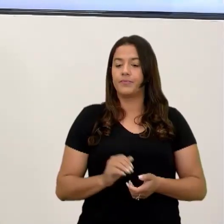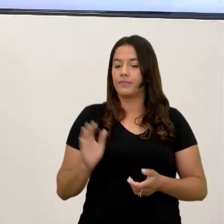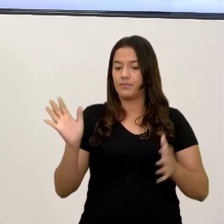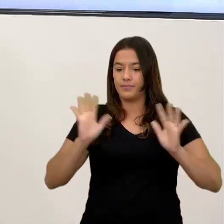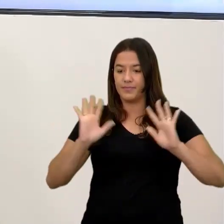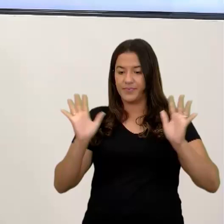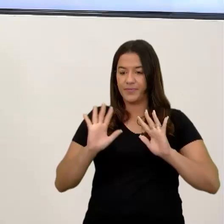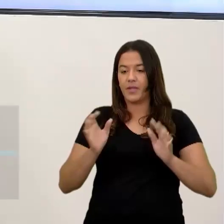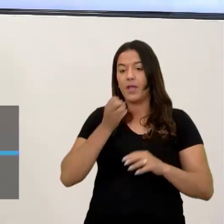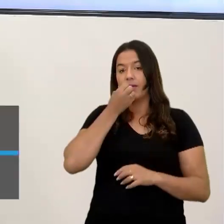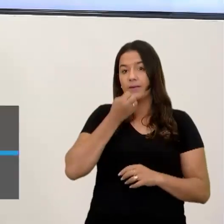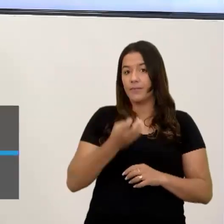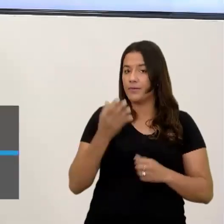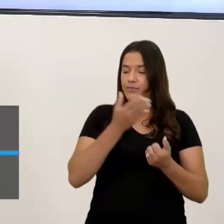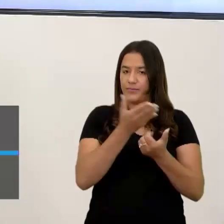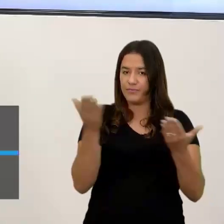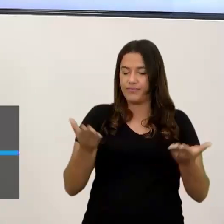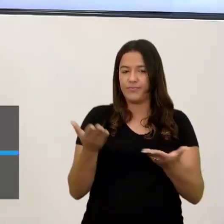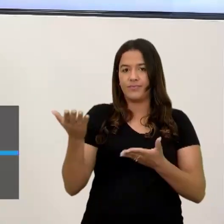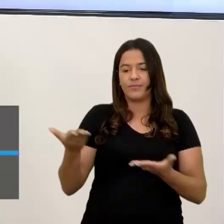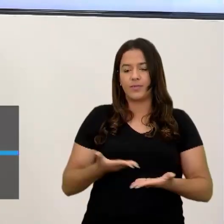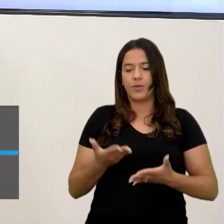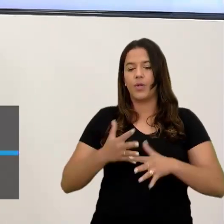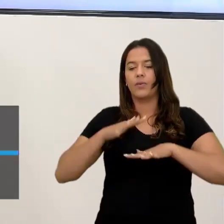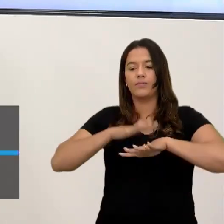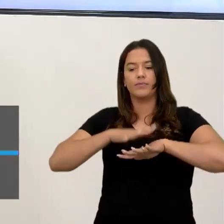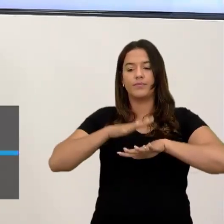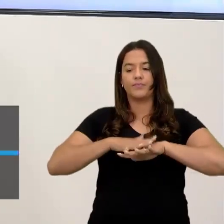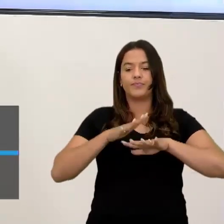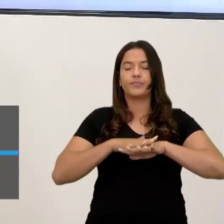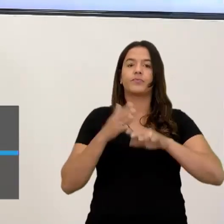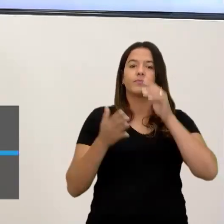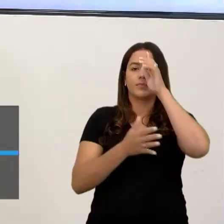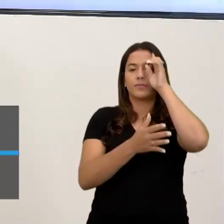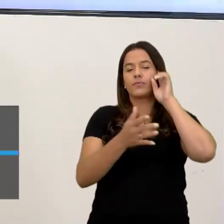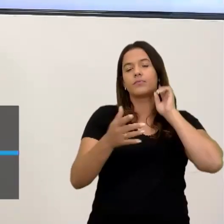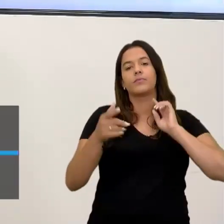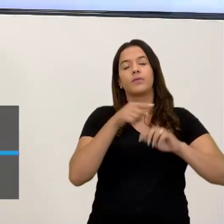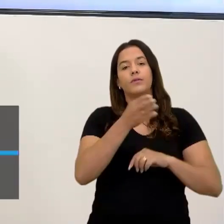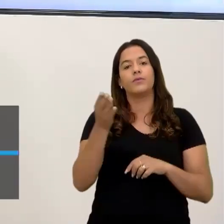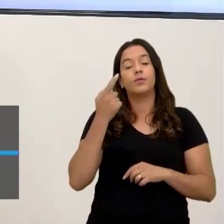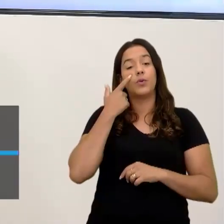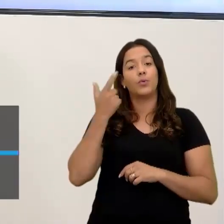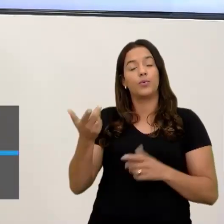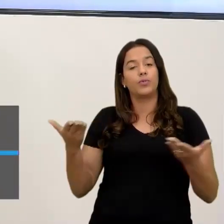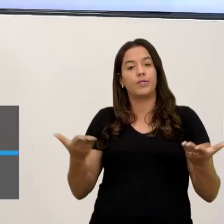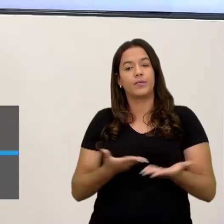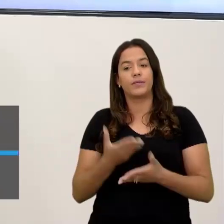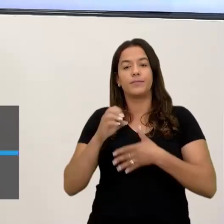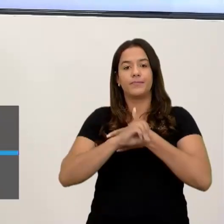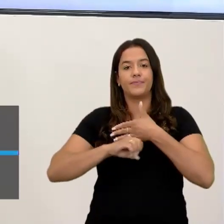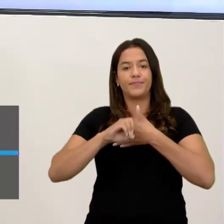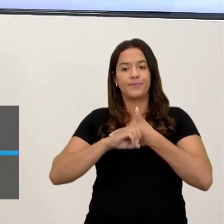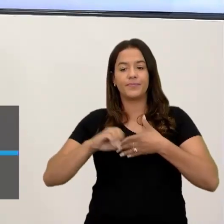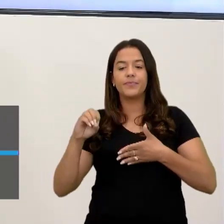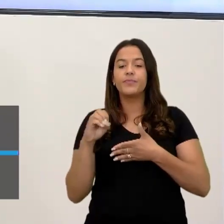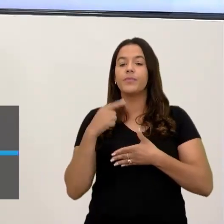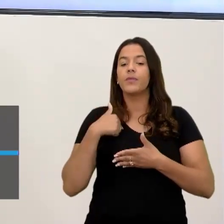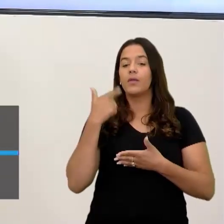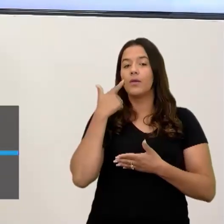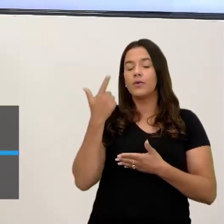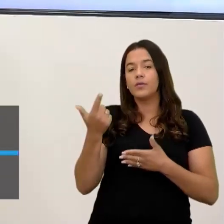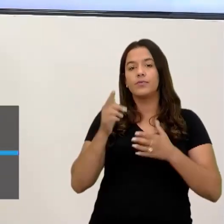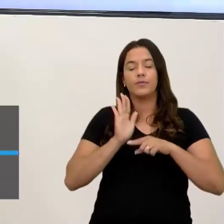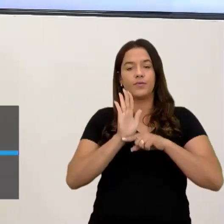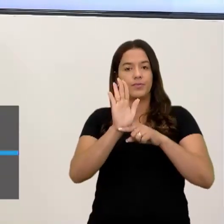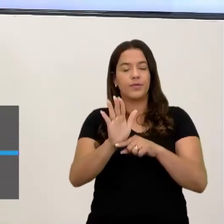Gente, que bom que vocês vieram aqui para a aula de matemática. Eu sou Viviane, professora de vocês hoje aqui no Centro de Mídias. E vou conduzir esta